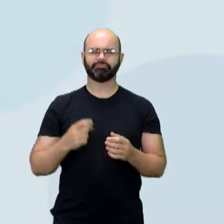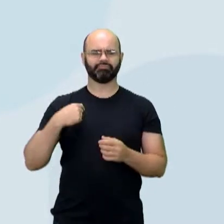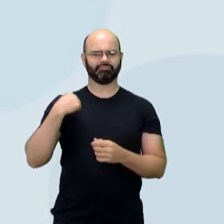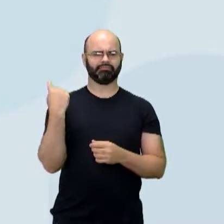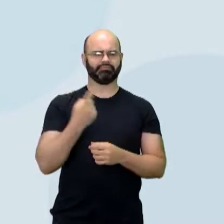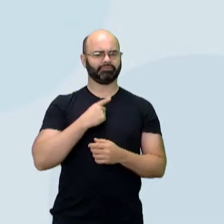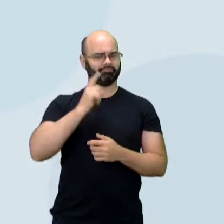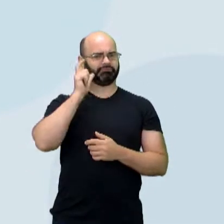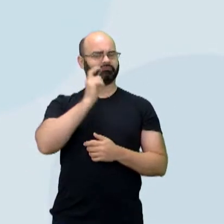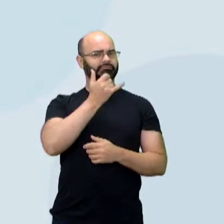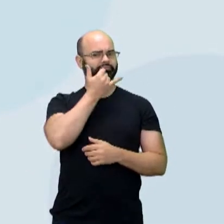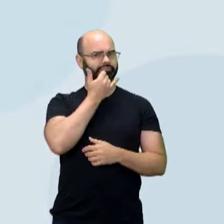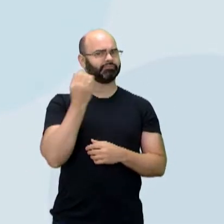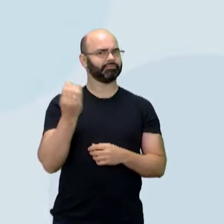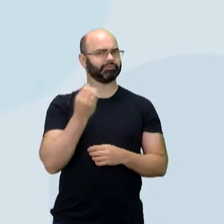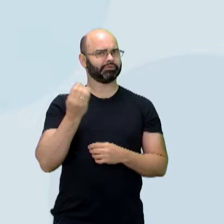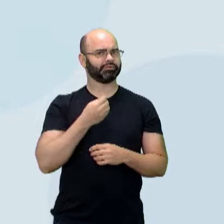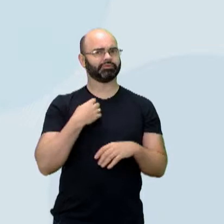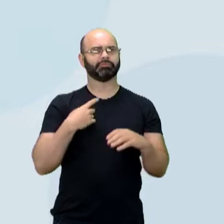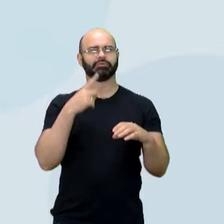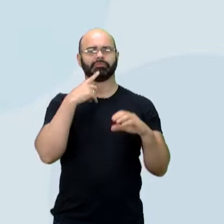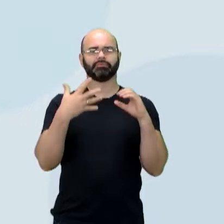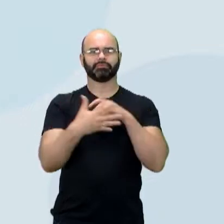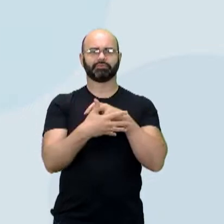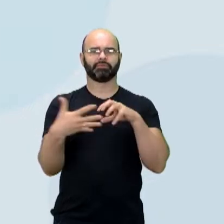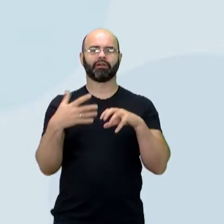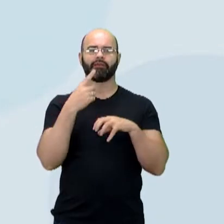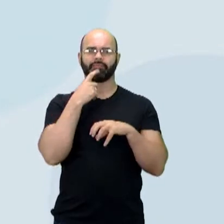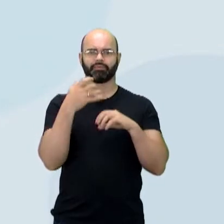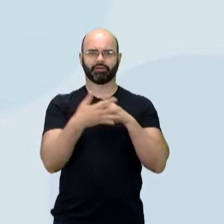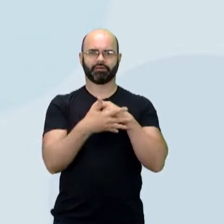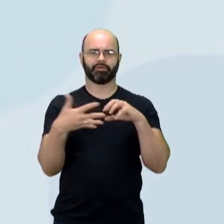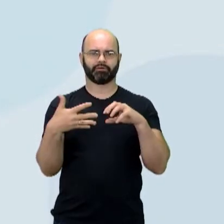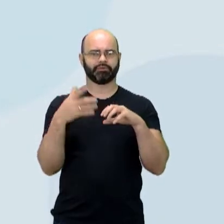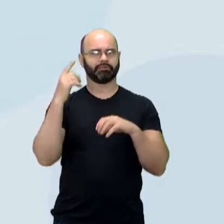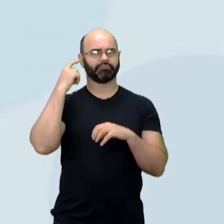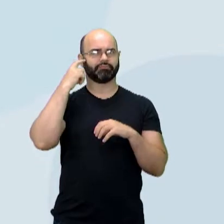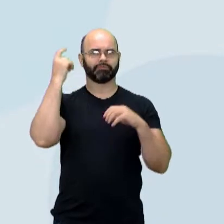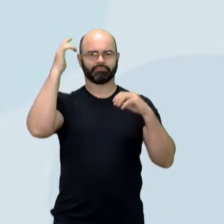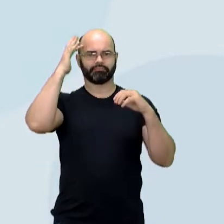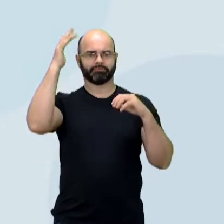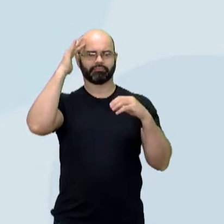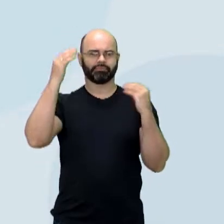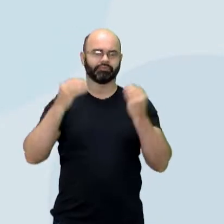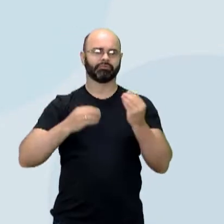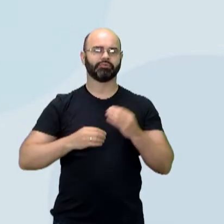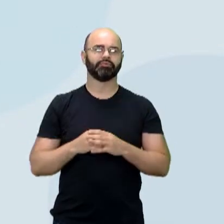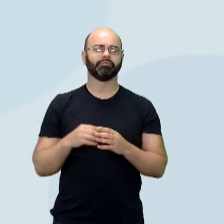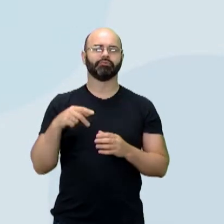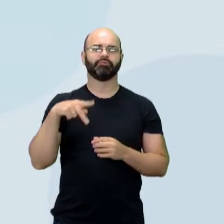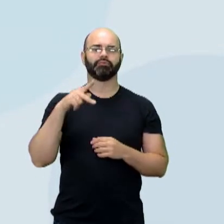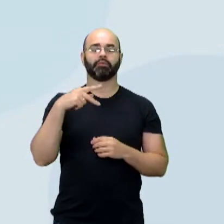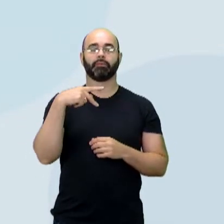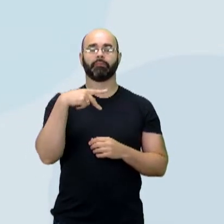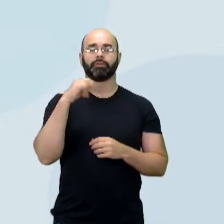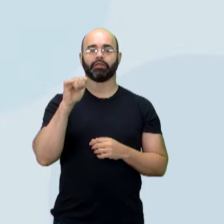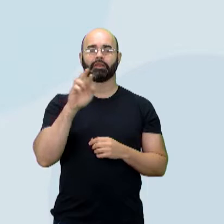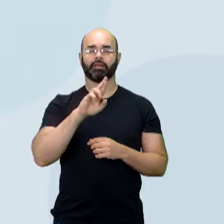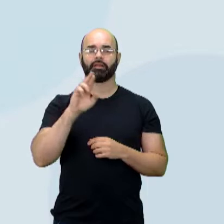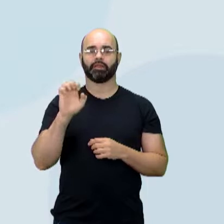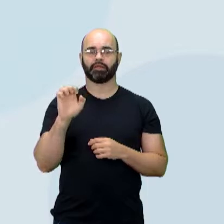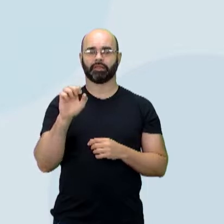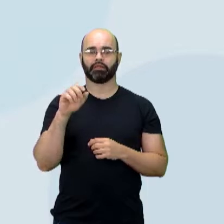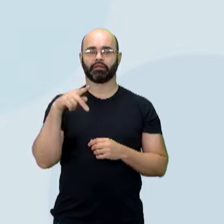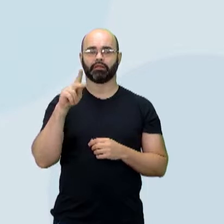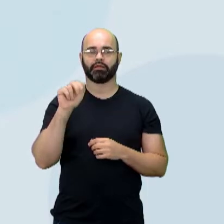mais especial por se tratar de Marte, disse. Para Pierre Kaufmann, coordenador do